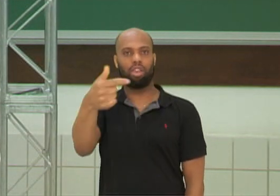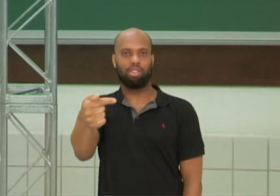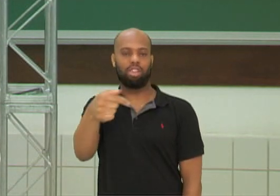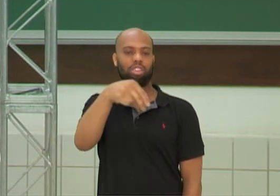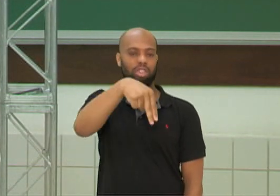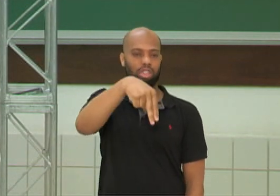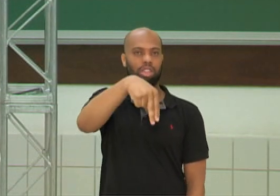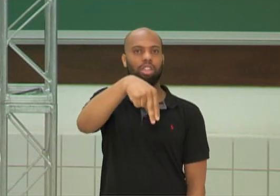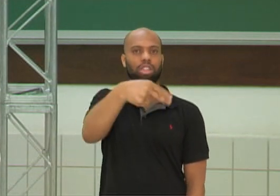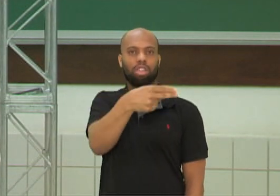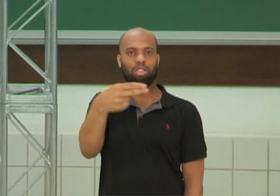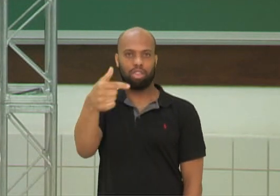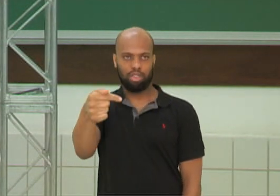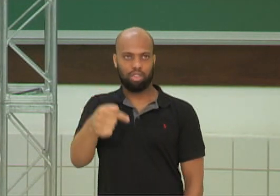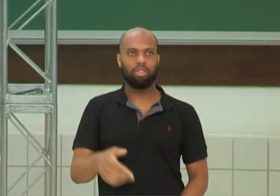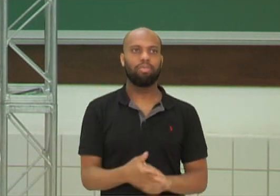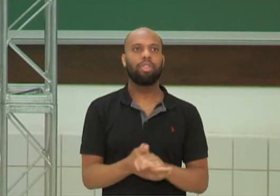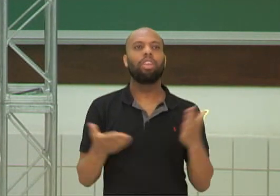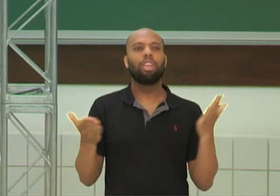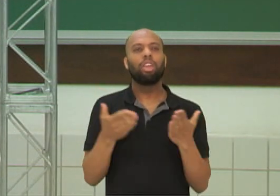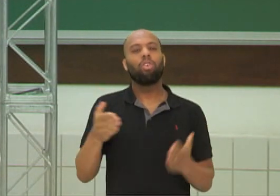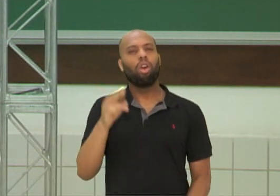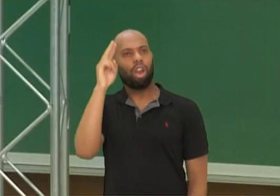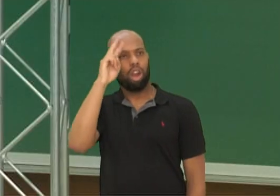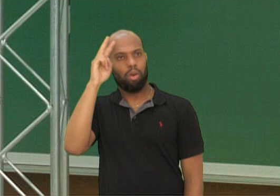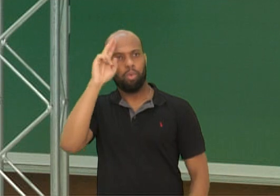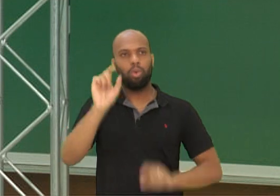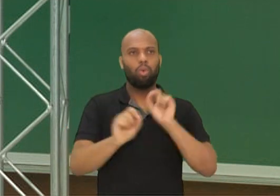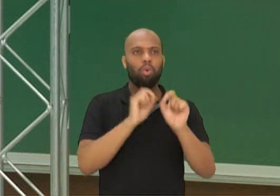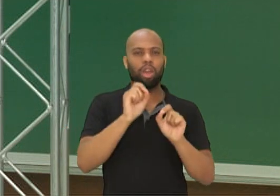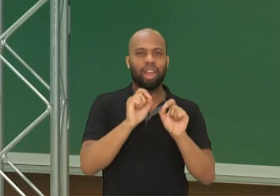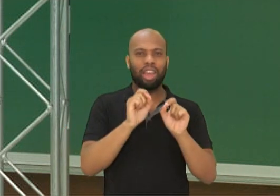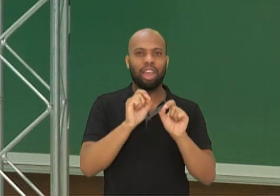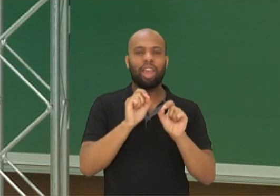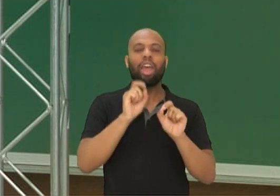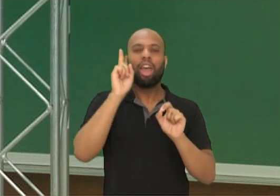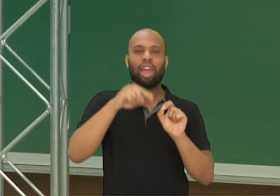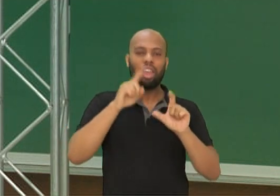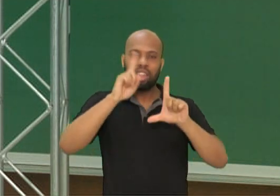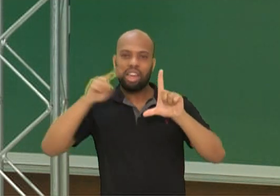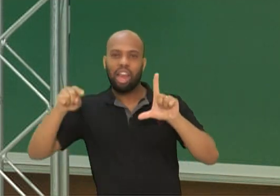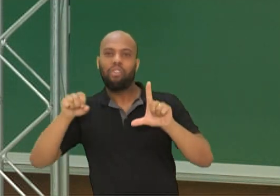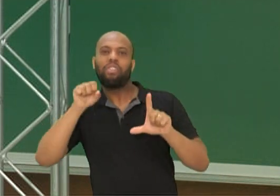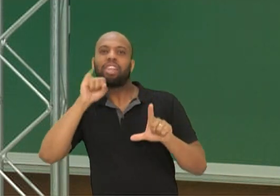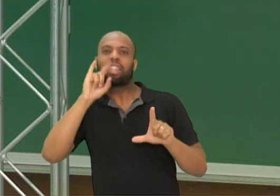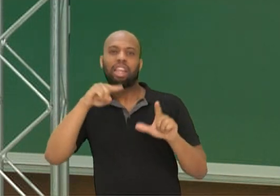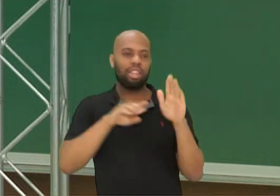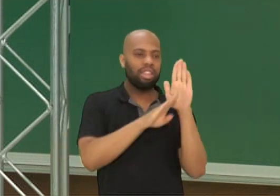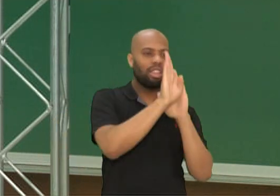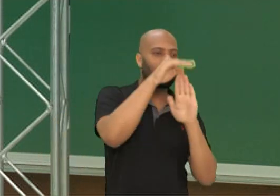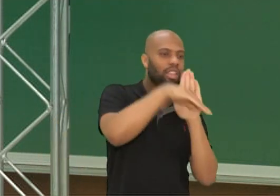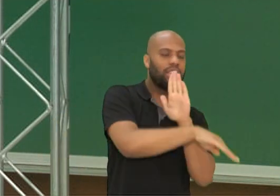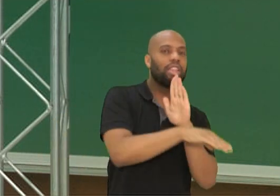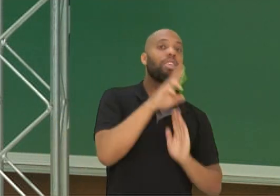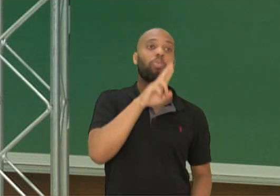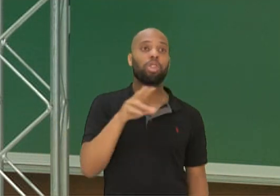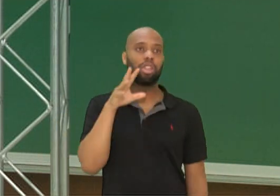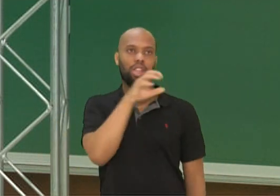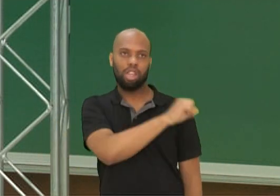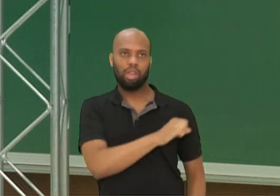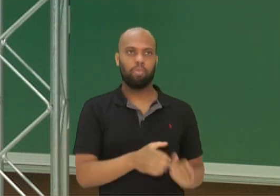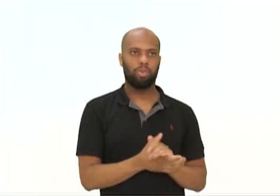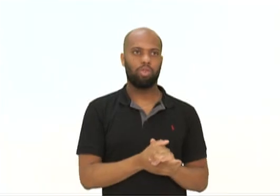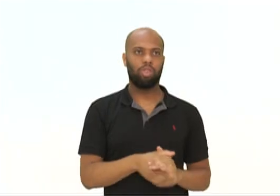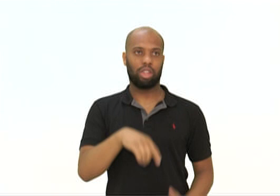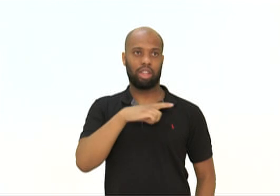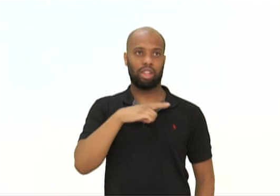7. Vamos lembrar um pouquinho de gráfico. Quanto o gráfico é crescente ou decrescente? Responde rápido aí, olha só.